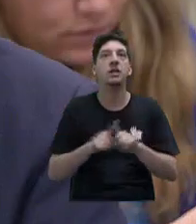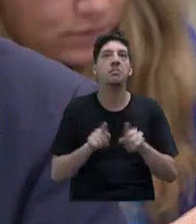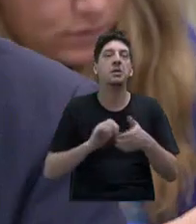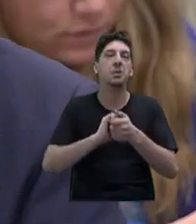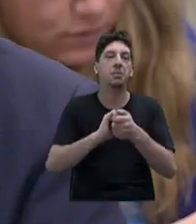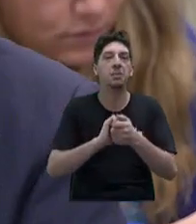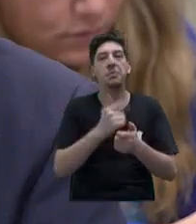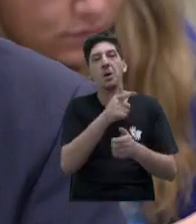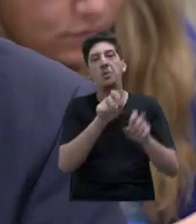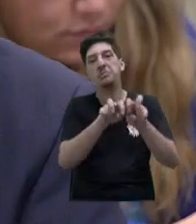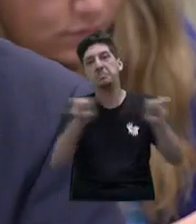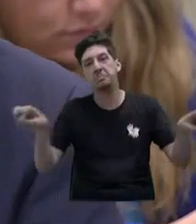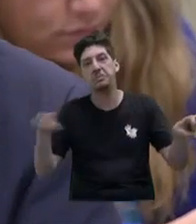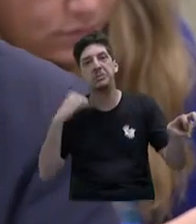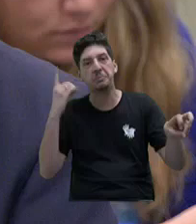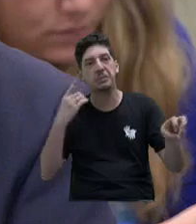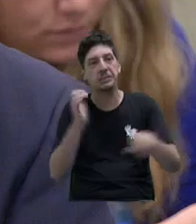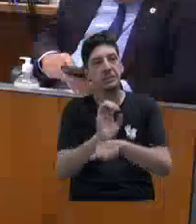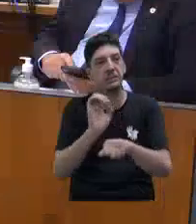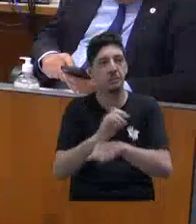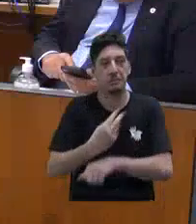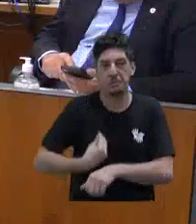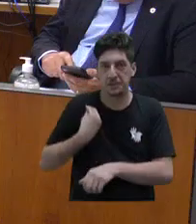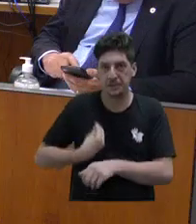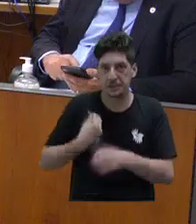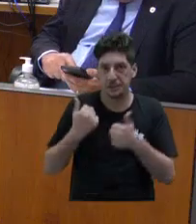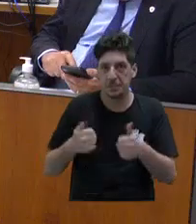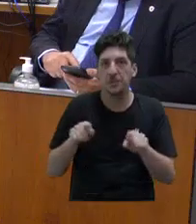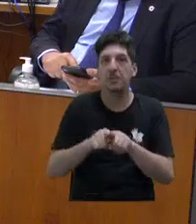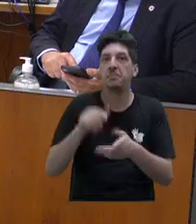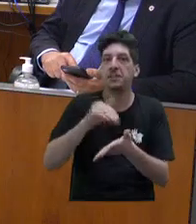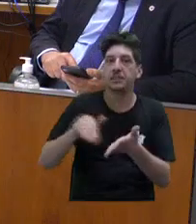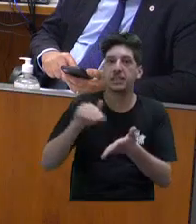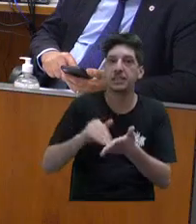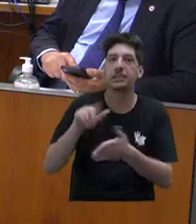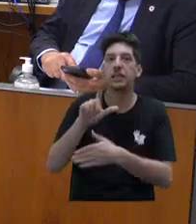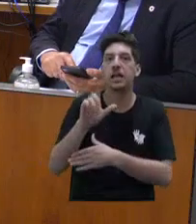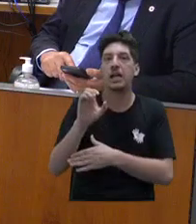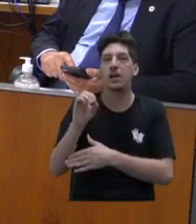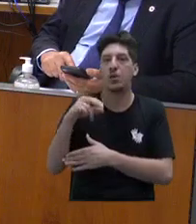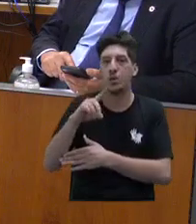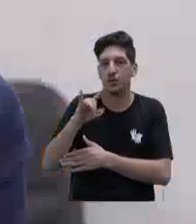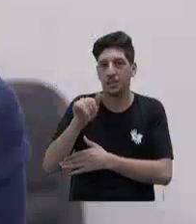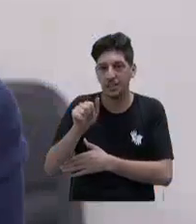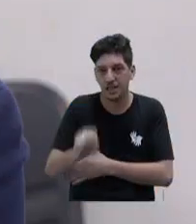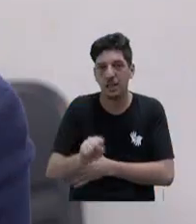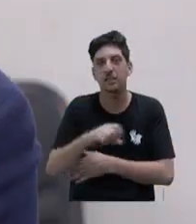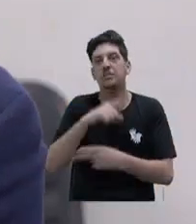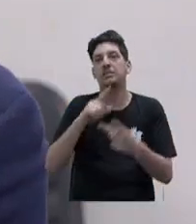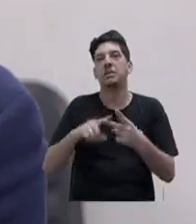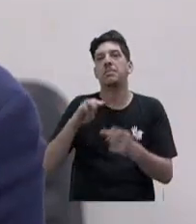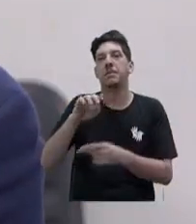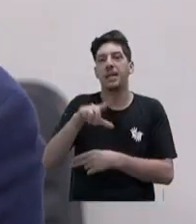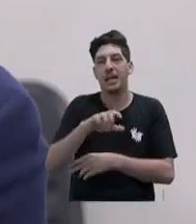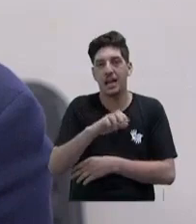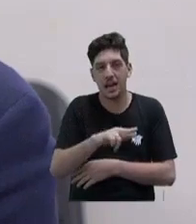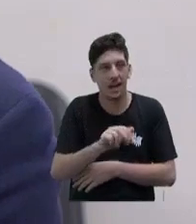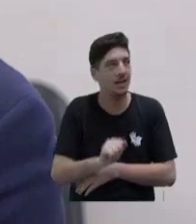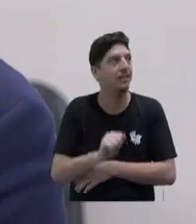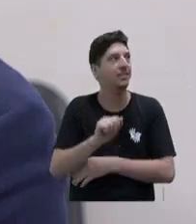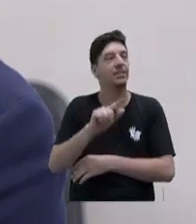demais deputados estaduais aqui presentes, nosso grande secretário Leônidas, Milena, Jefferson, essa